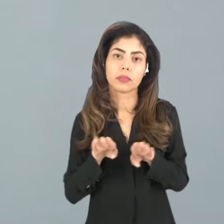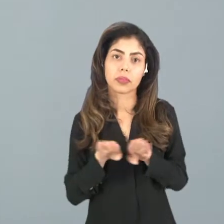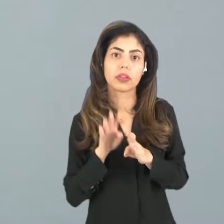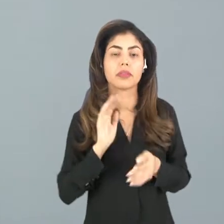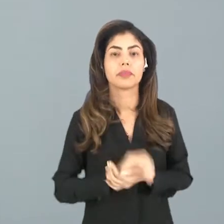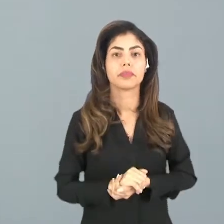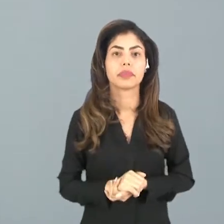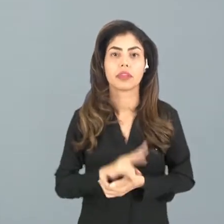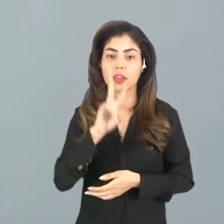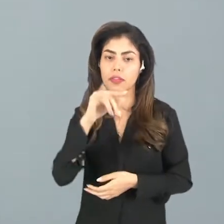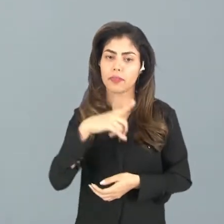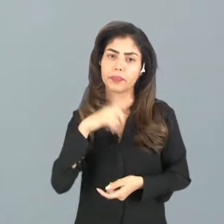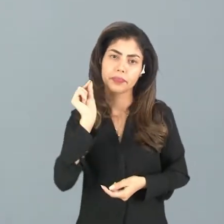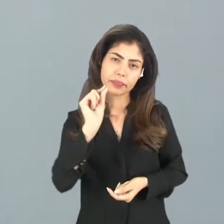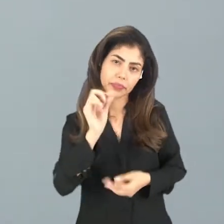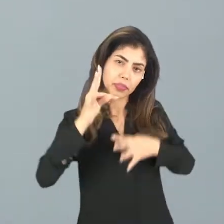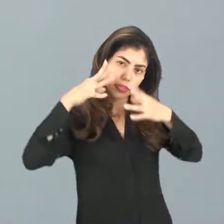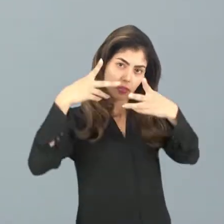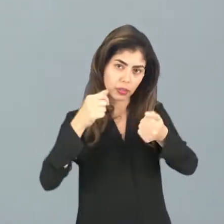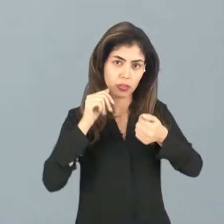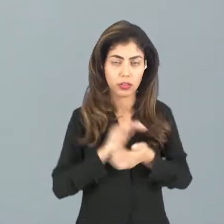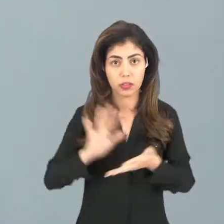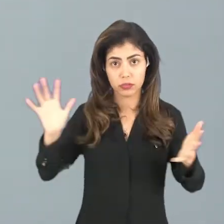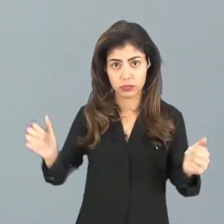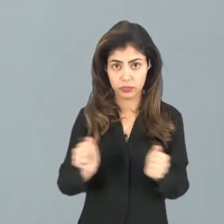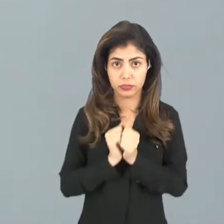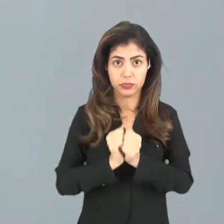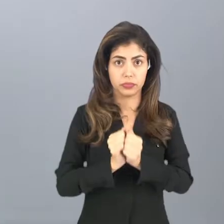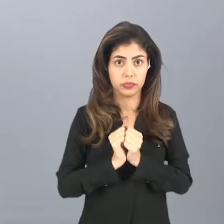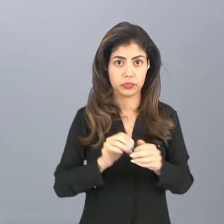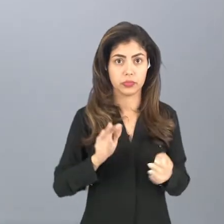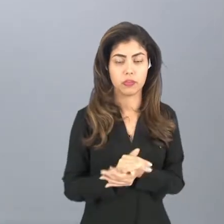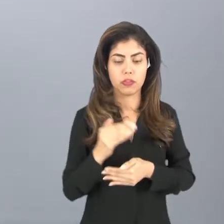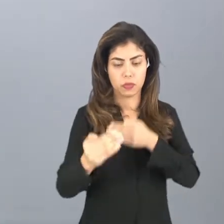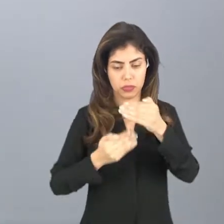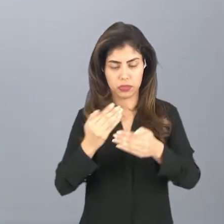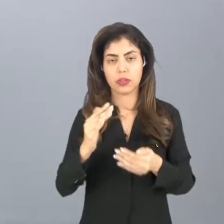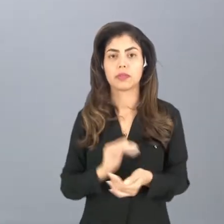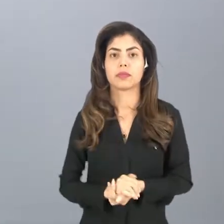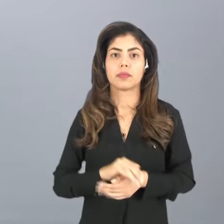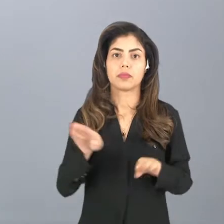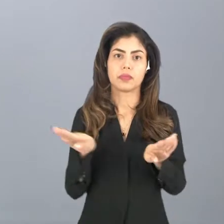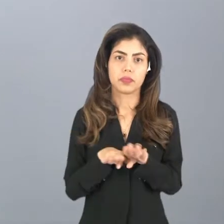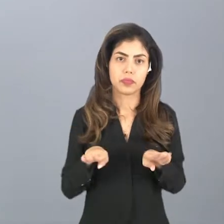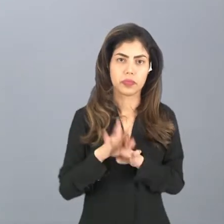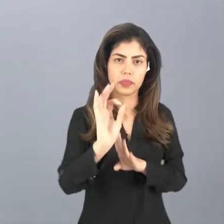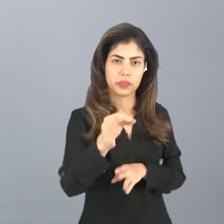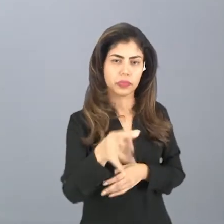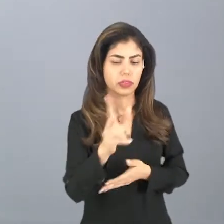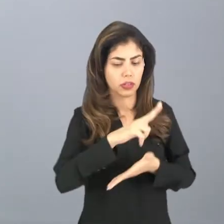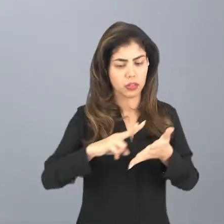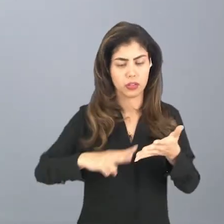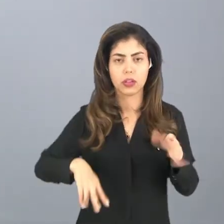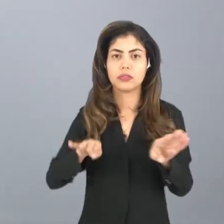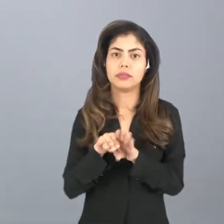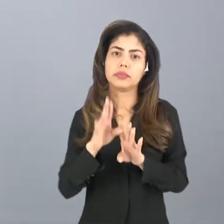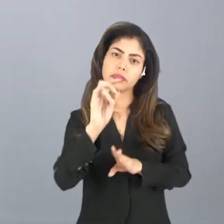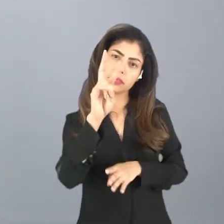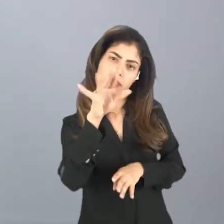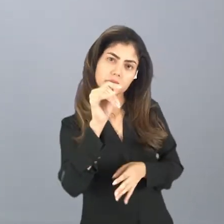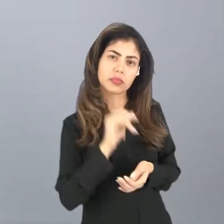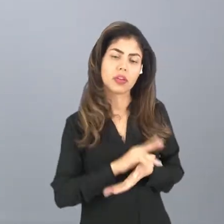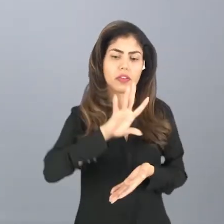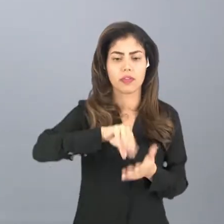ele equivale aí a toda essa junção, né, de todos esses processos, certo? A leitura crítica, ela vai um pouquinho mais